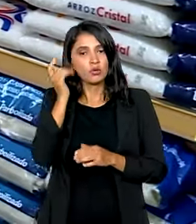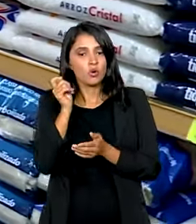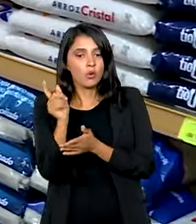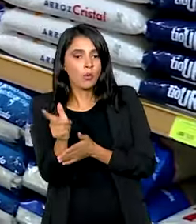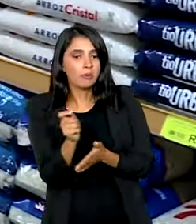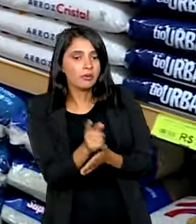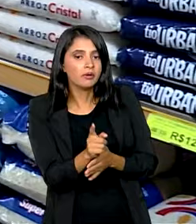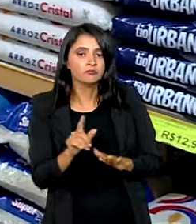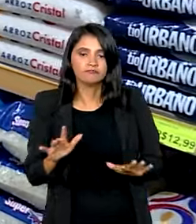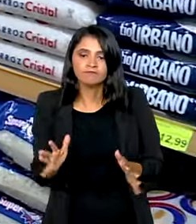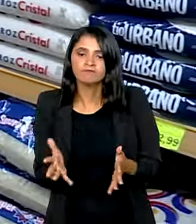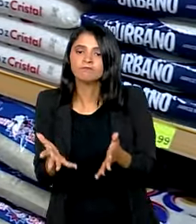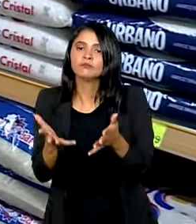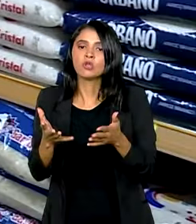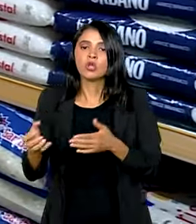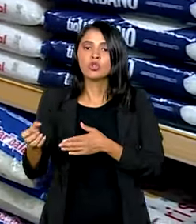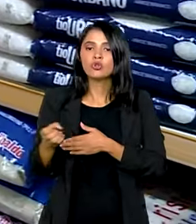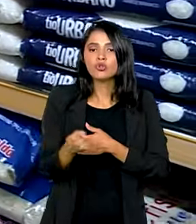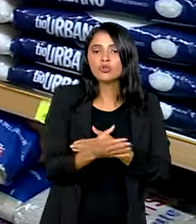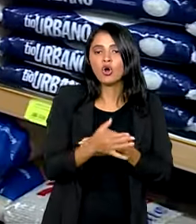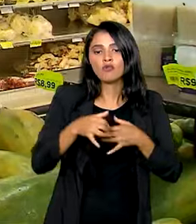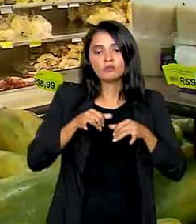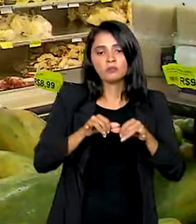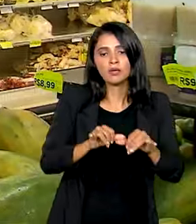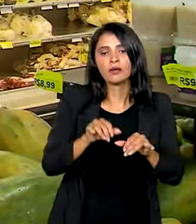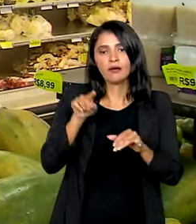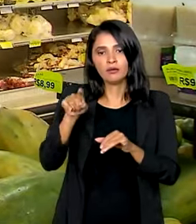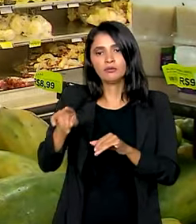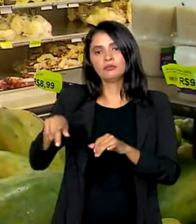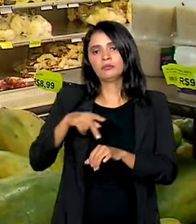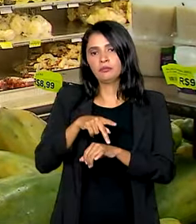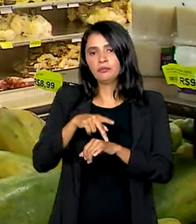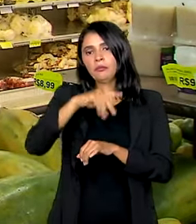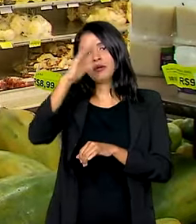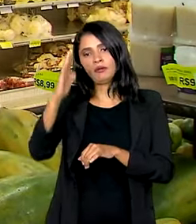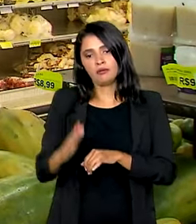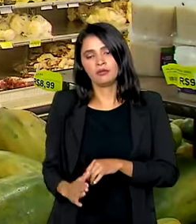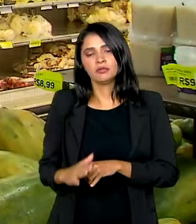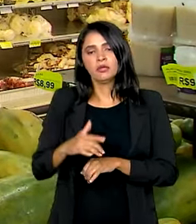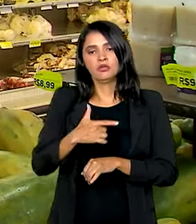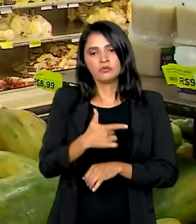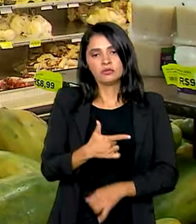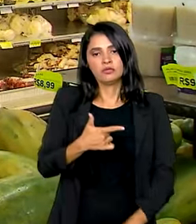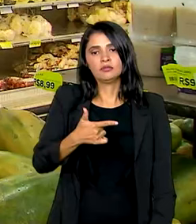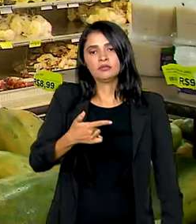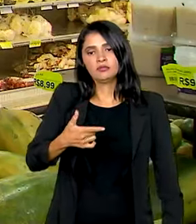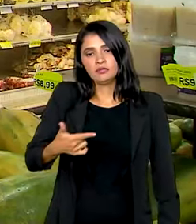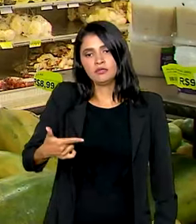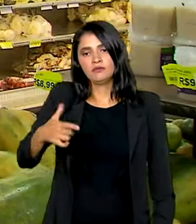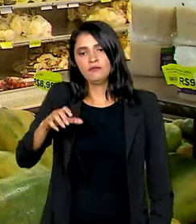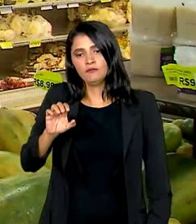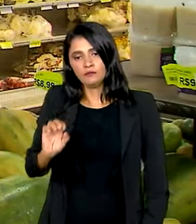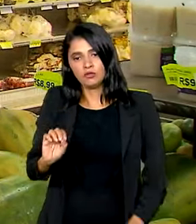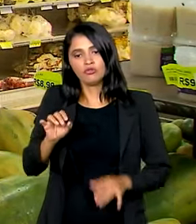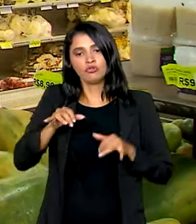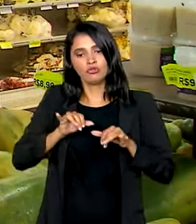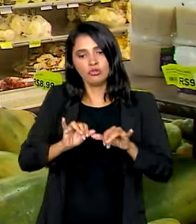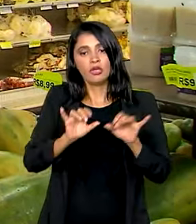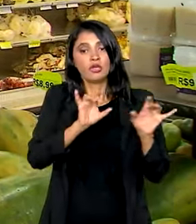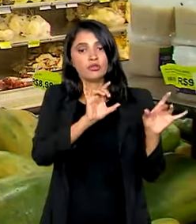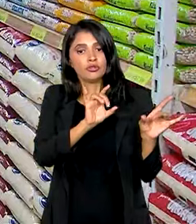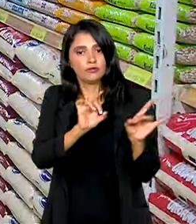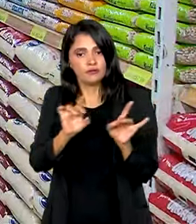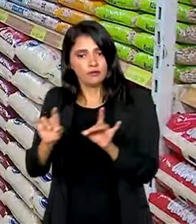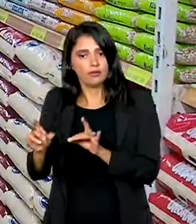compras estimulou a abertura de novos supermercados no país. Foram 220 estabelecimentos de venda